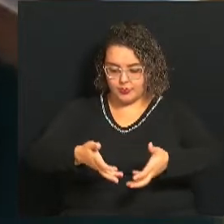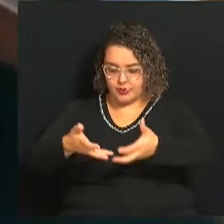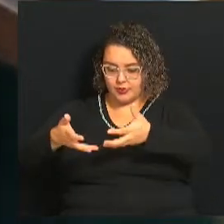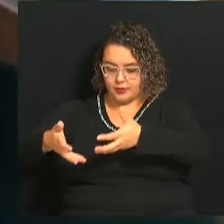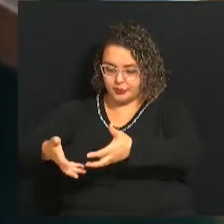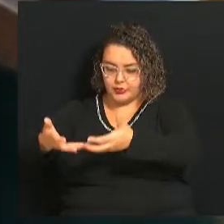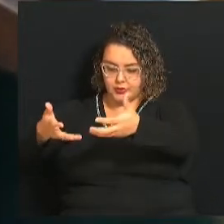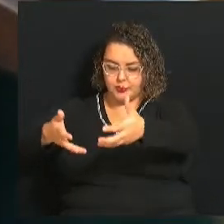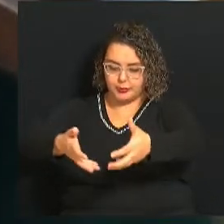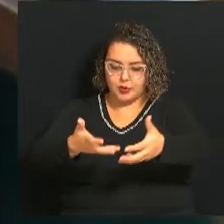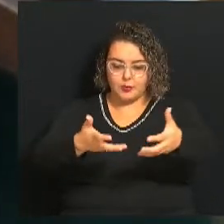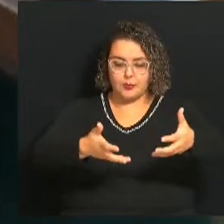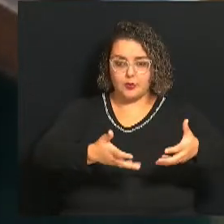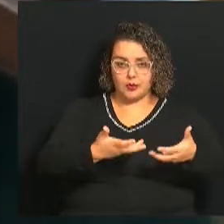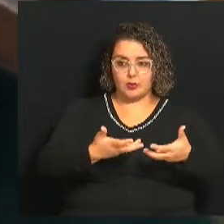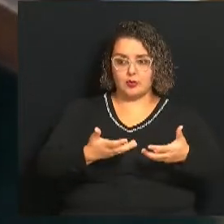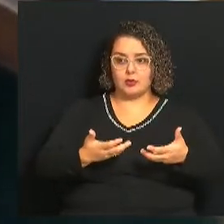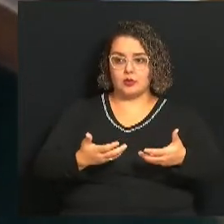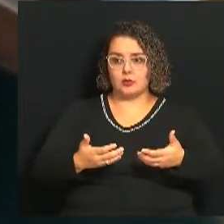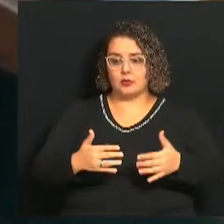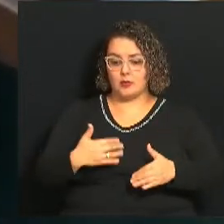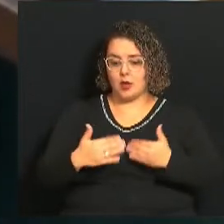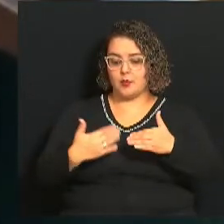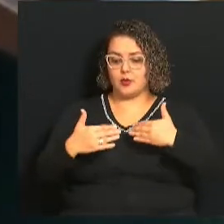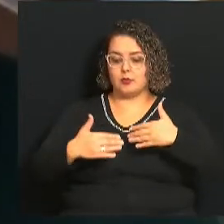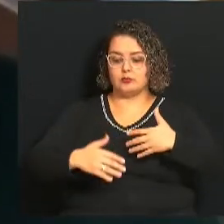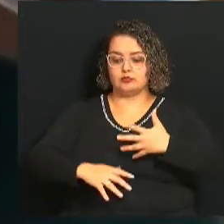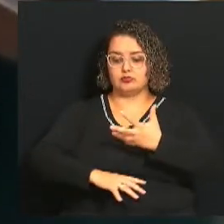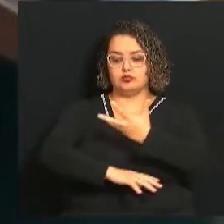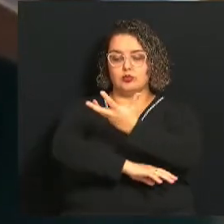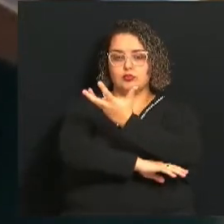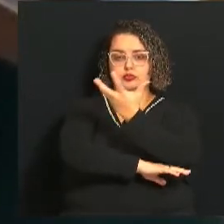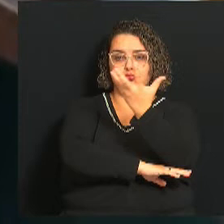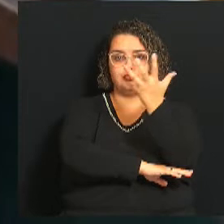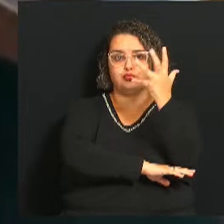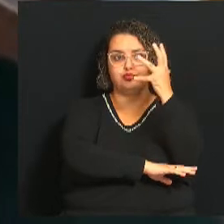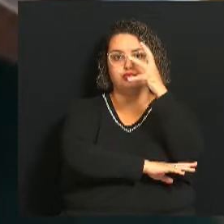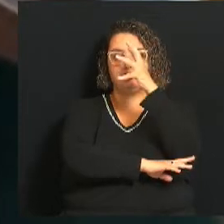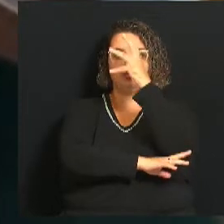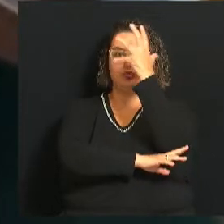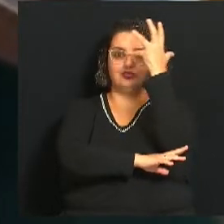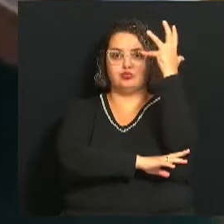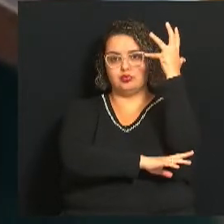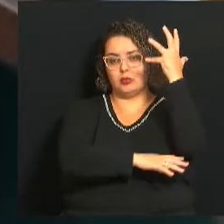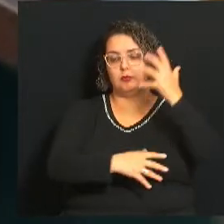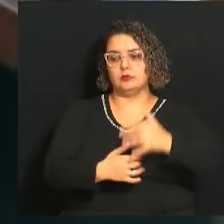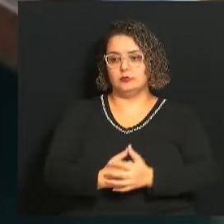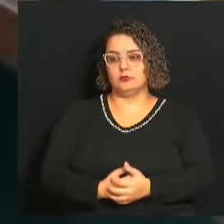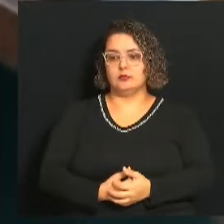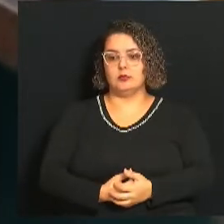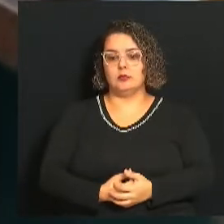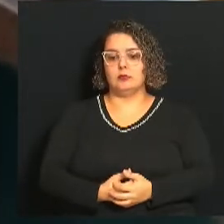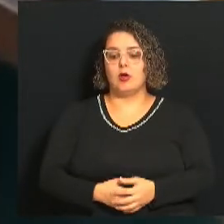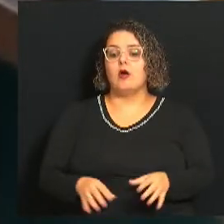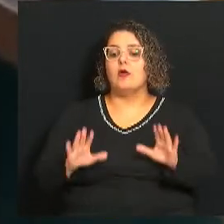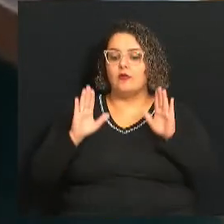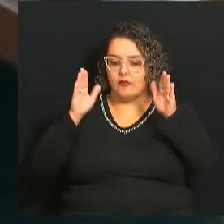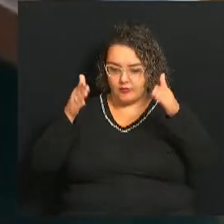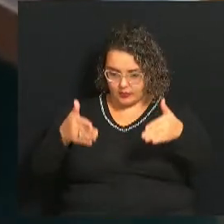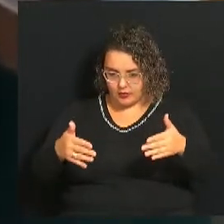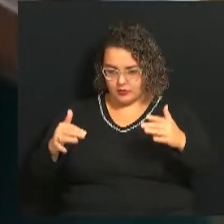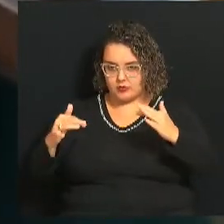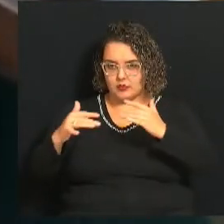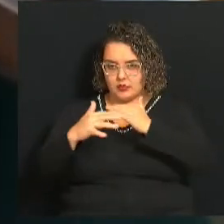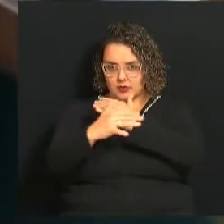uma produção de árvores mais voltada para a arborização urbana, né? Que